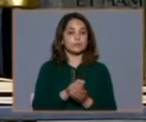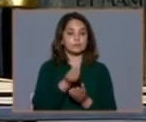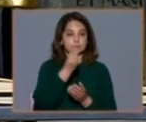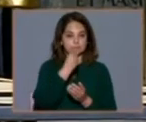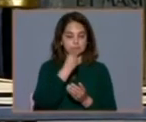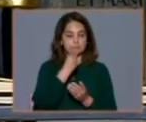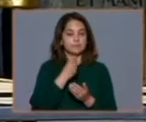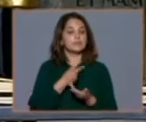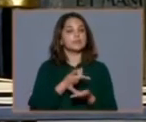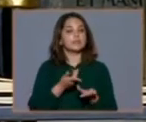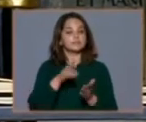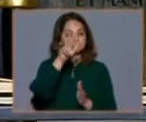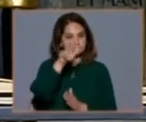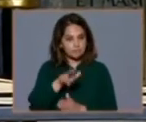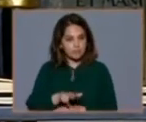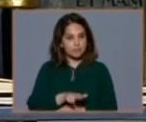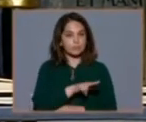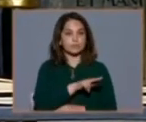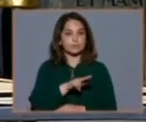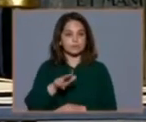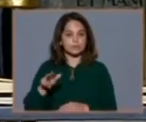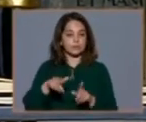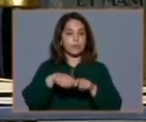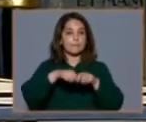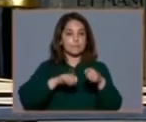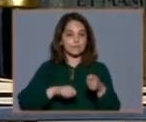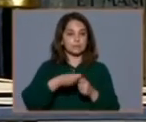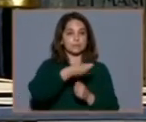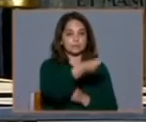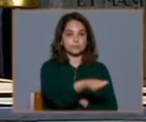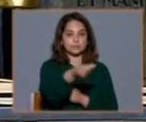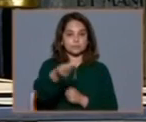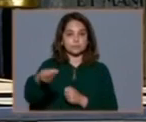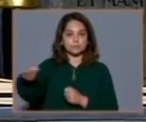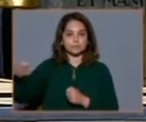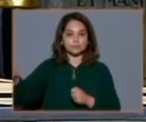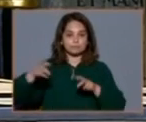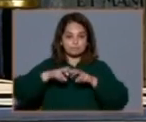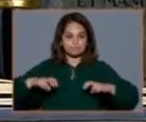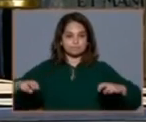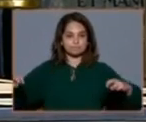graças, abençoou-o, partiu-o e deu aos seus discípulos,